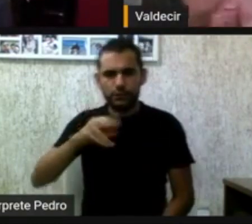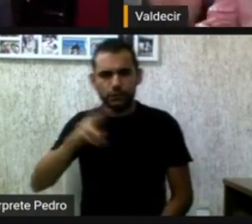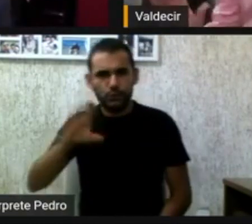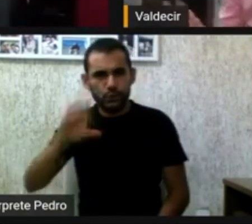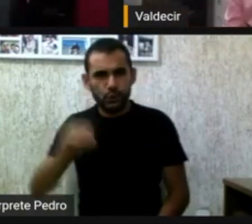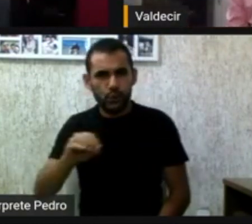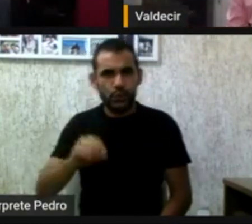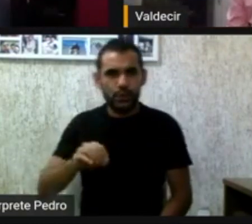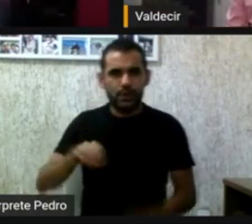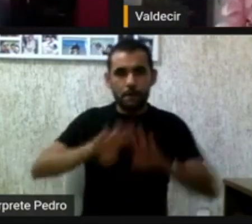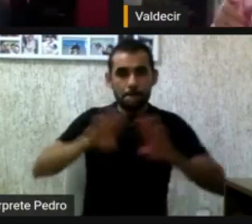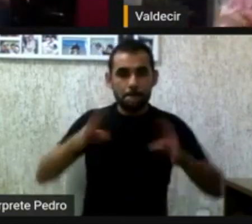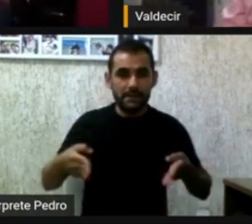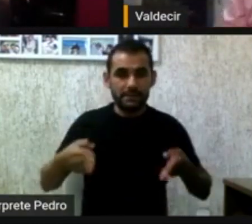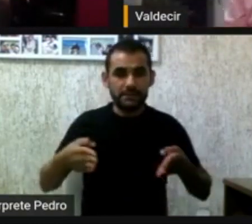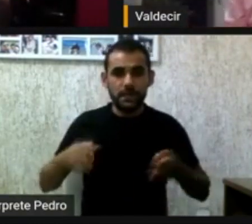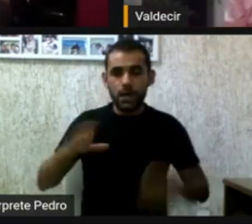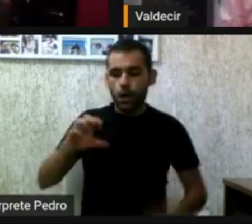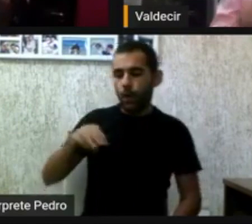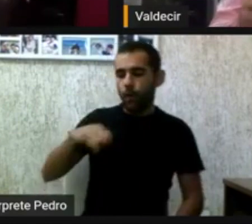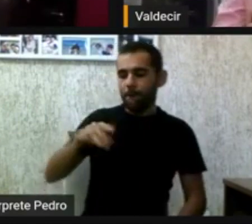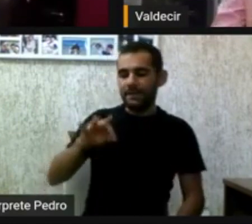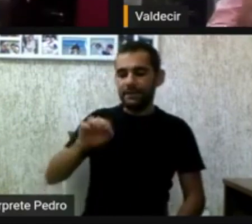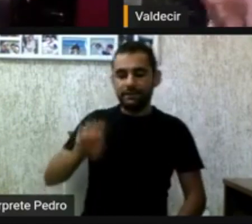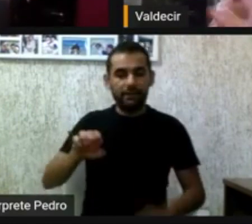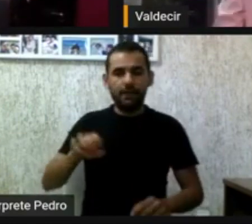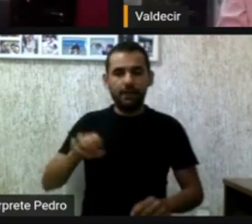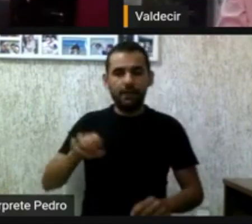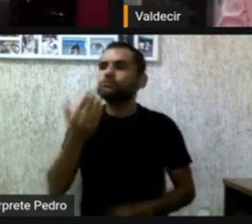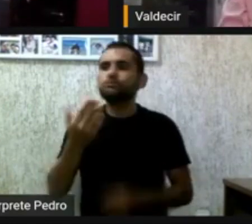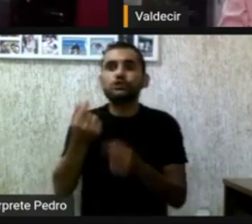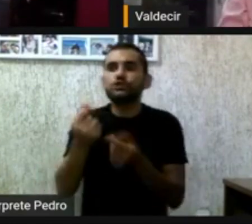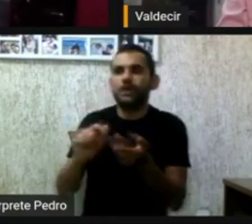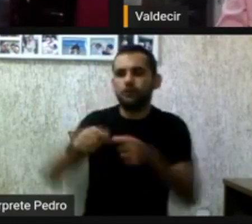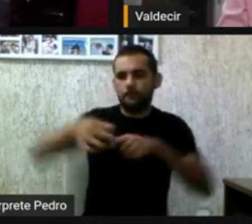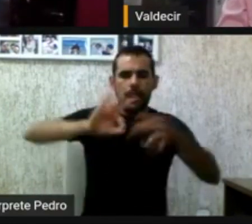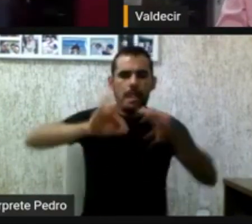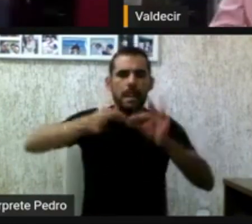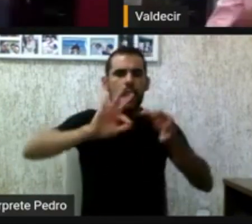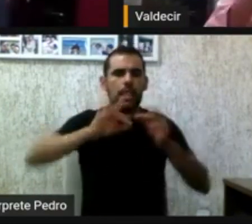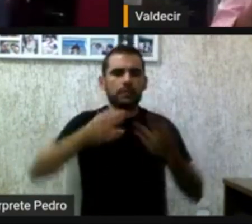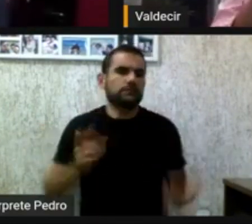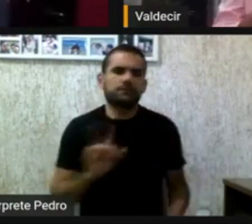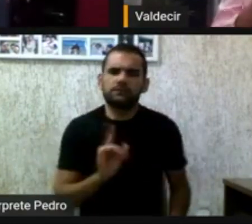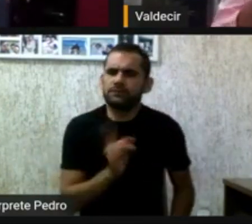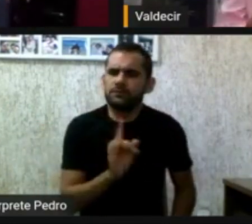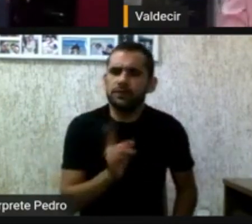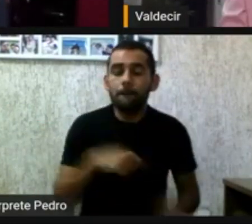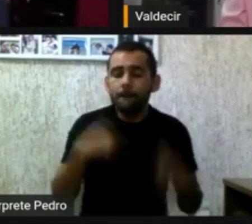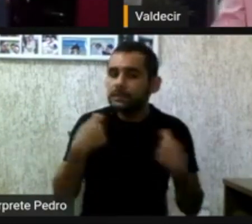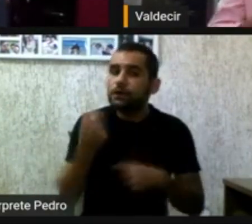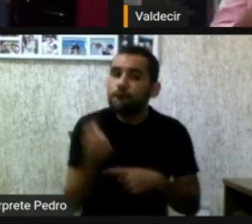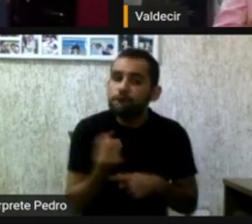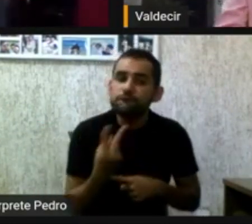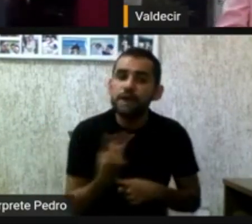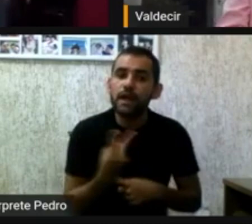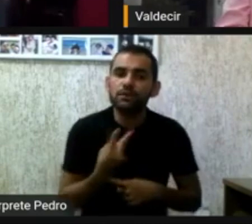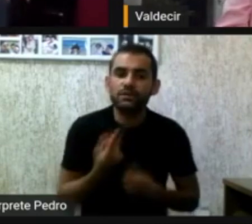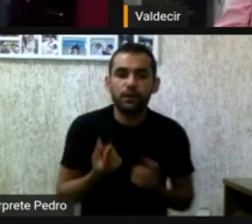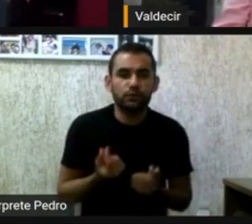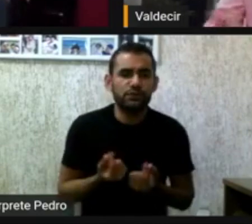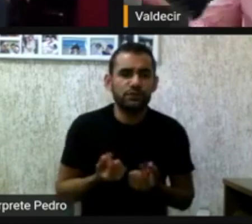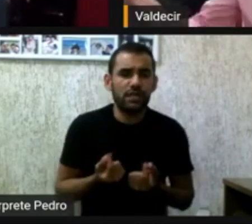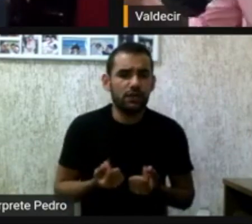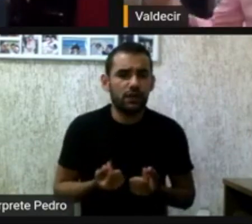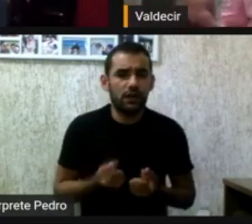Matozinho, vou colocar comitê itinerante e vou atender a população, que dinheiro não foi feito para rasgar, sabe? A gente tem que valorizar o dinheiro, e aqui na